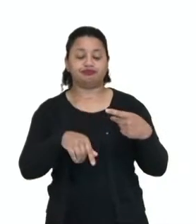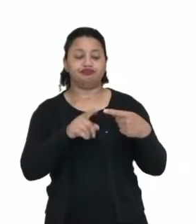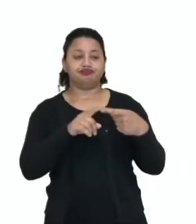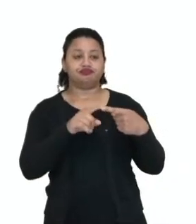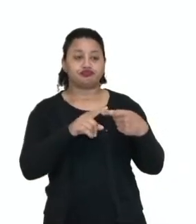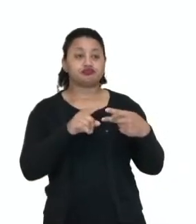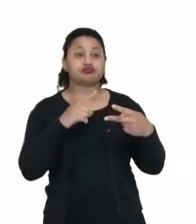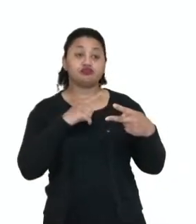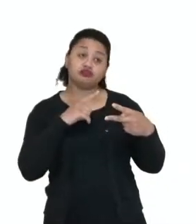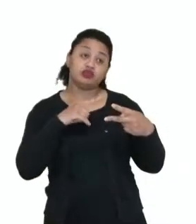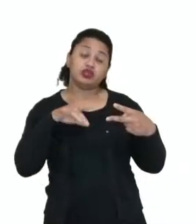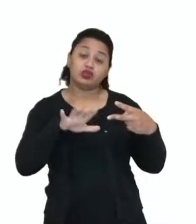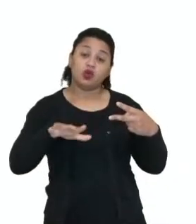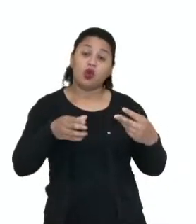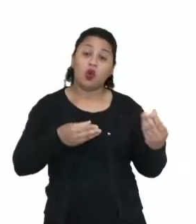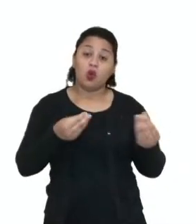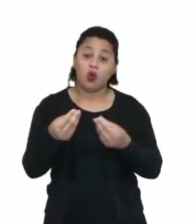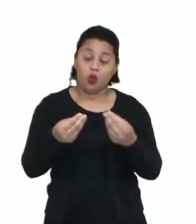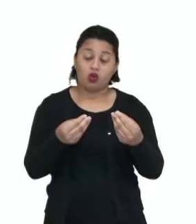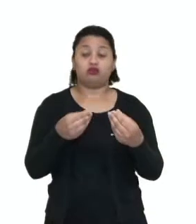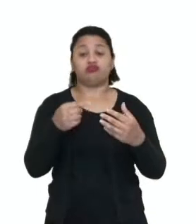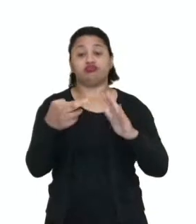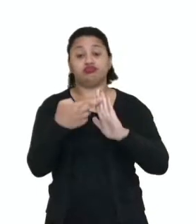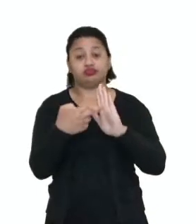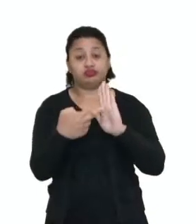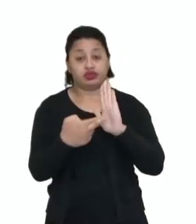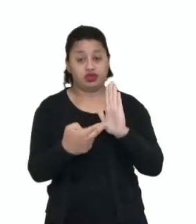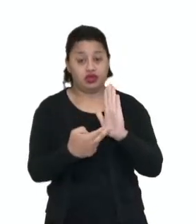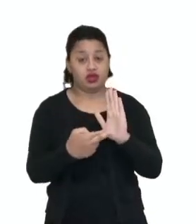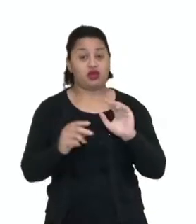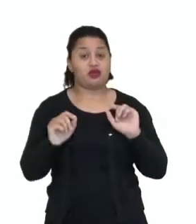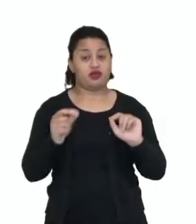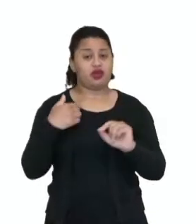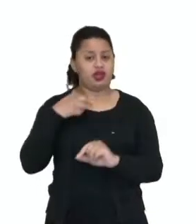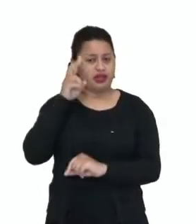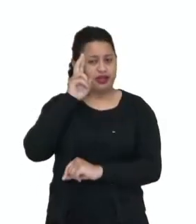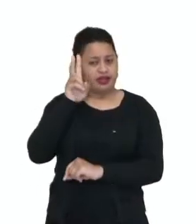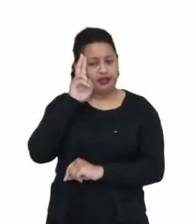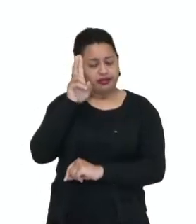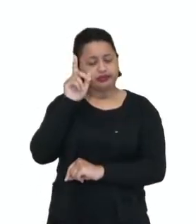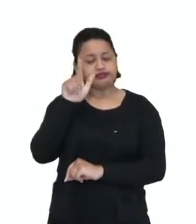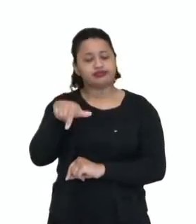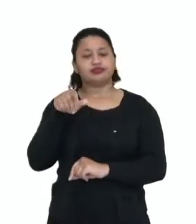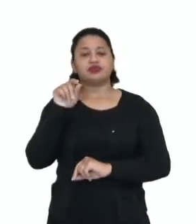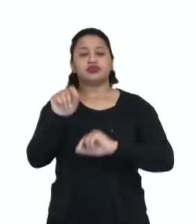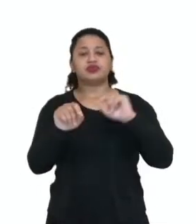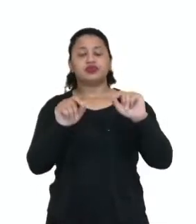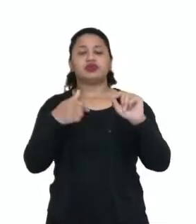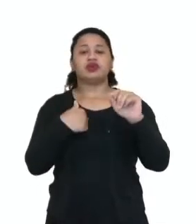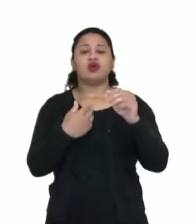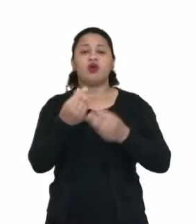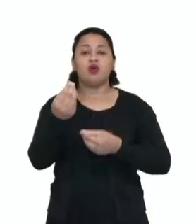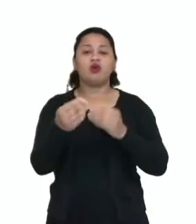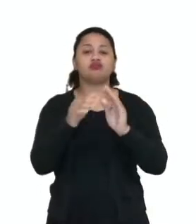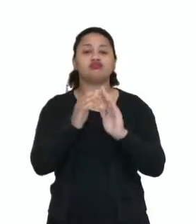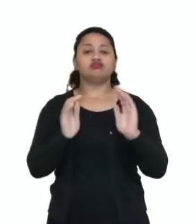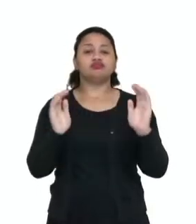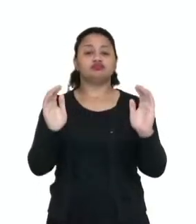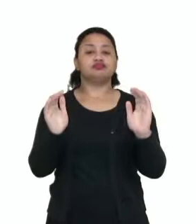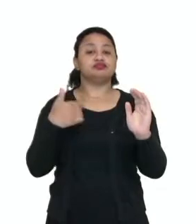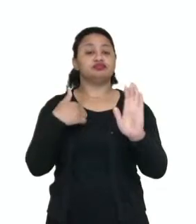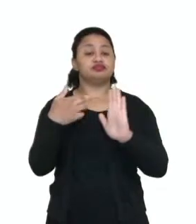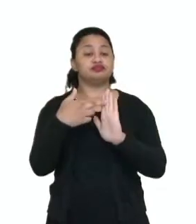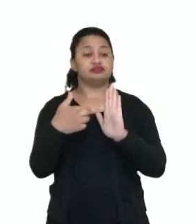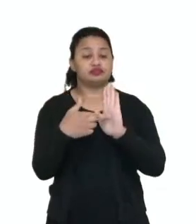apresentam as seguintes condições, as seguintes regras. Lembra que nós íamos falar sobre lei de formação? A regra para